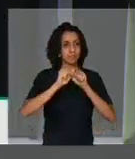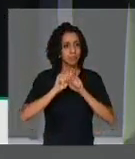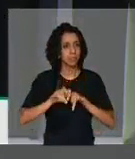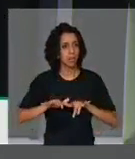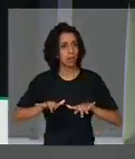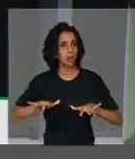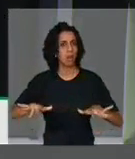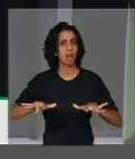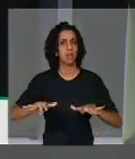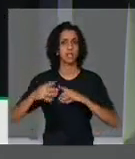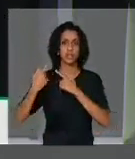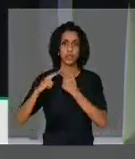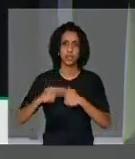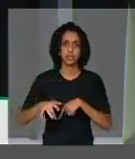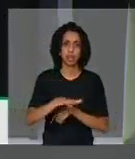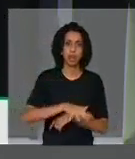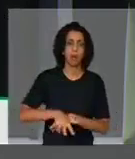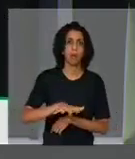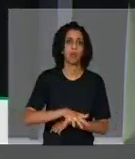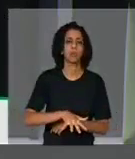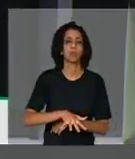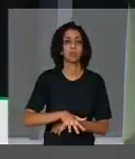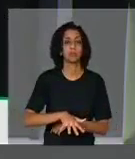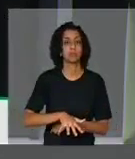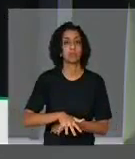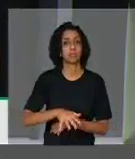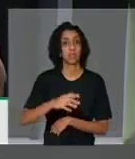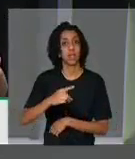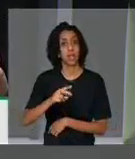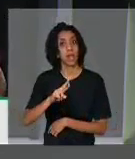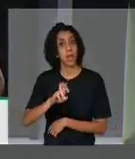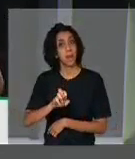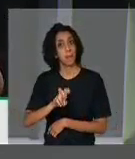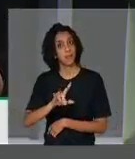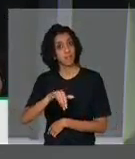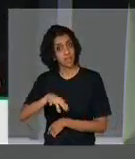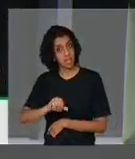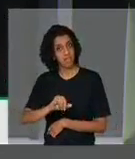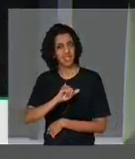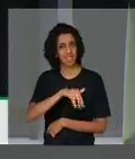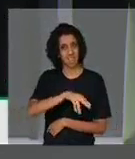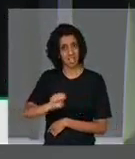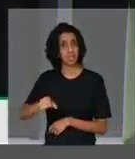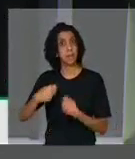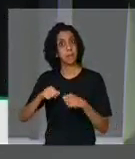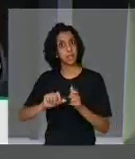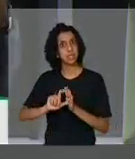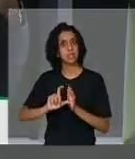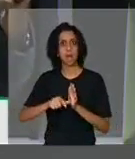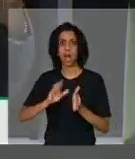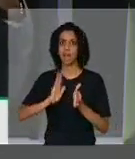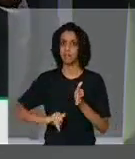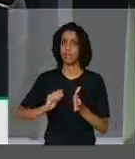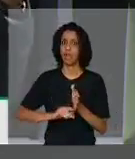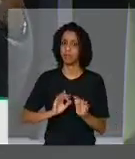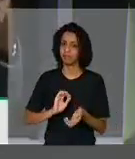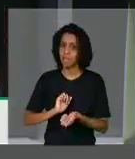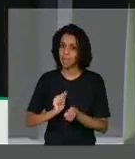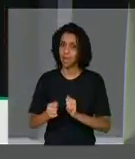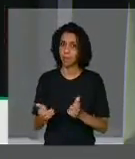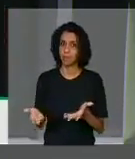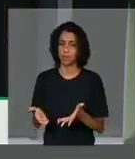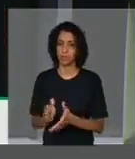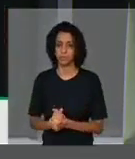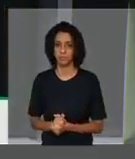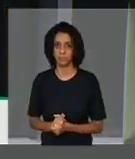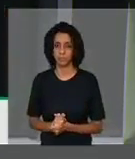as gerações, ele precisa ser sempre atualizado, evidentemente. Para isso, como apontou a